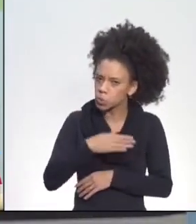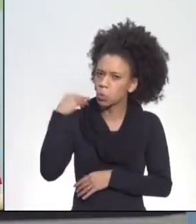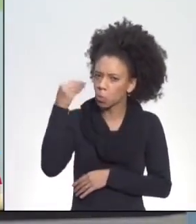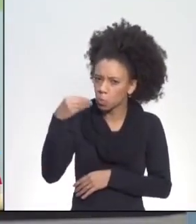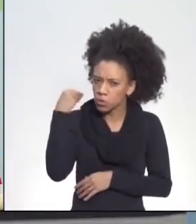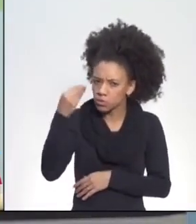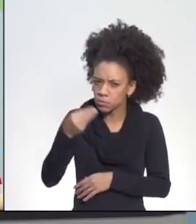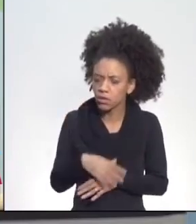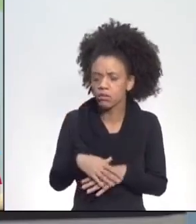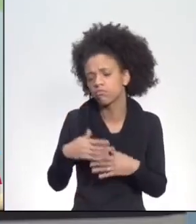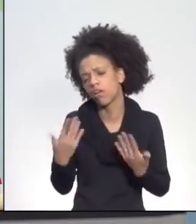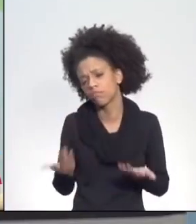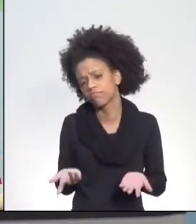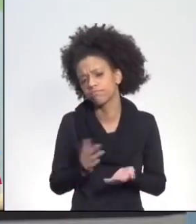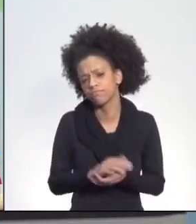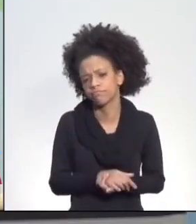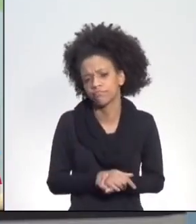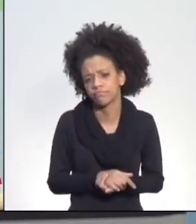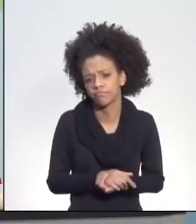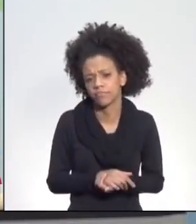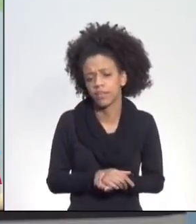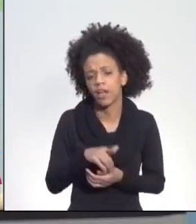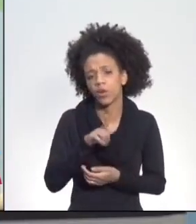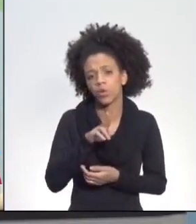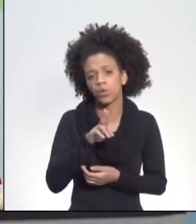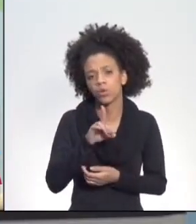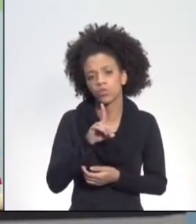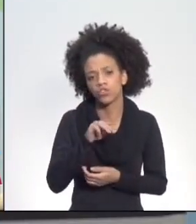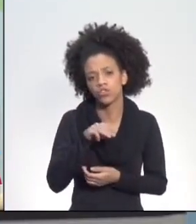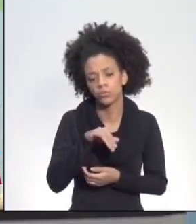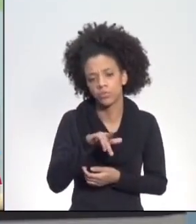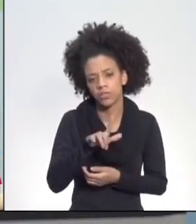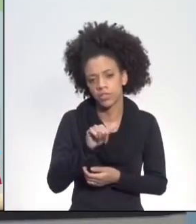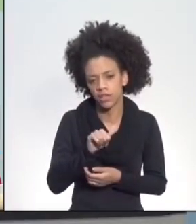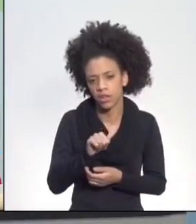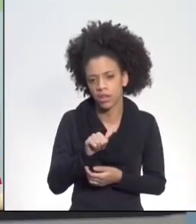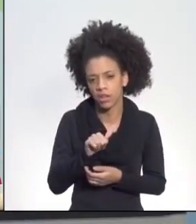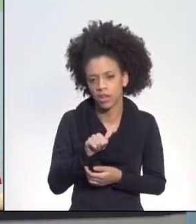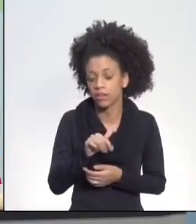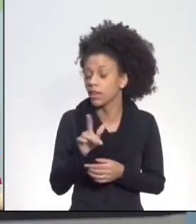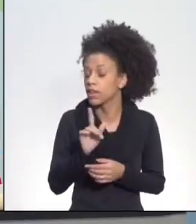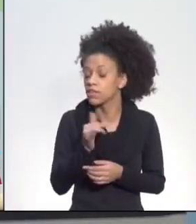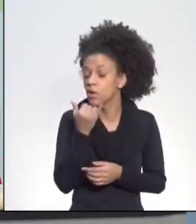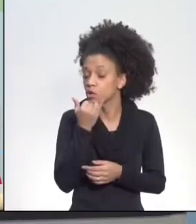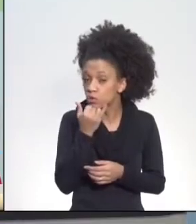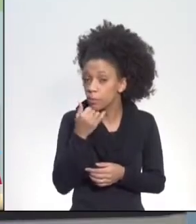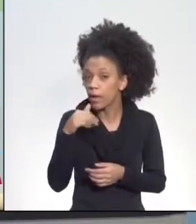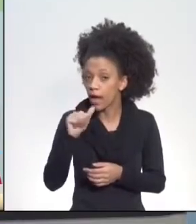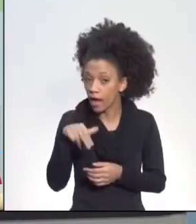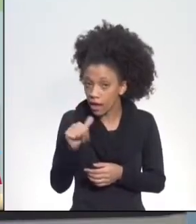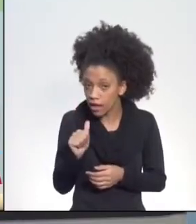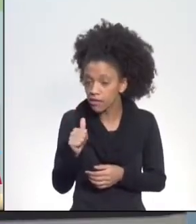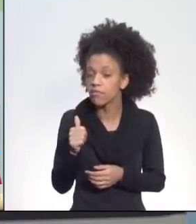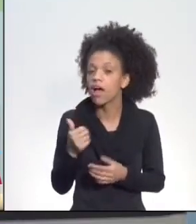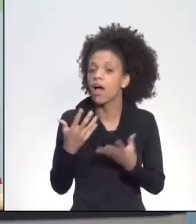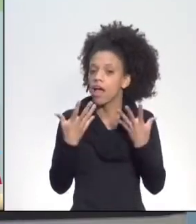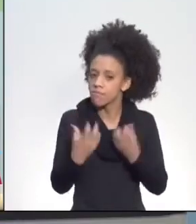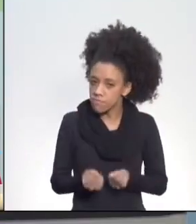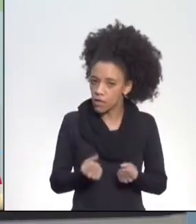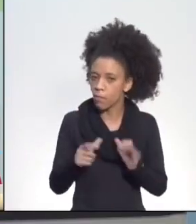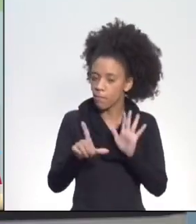experiência. Enfim, professora, a Ludmila falou certo, a Ana falou certo, grafite é permitido pela